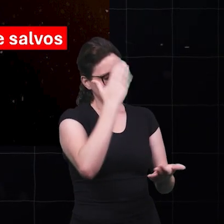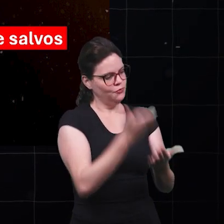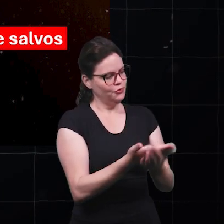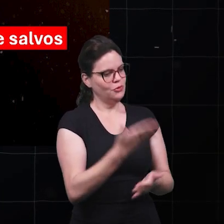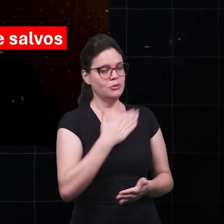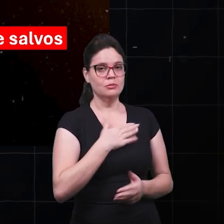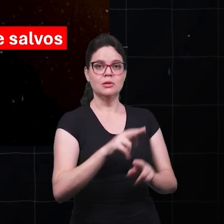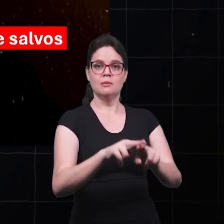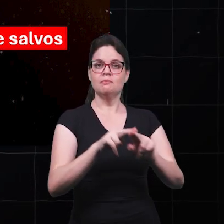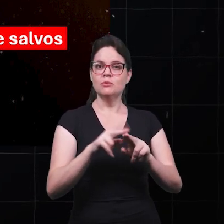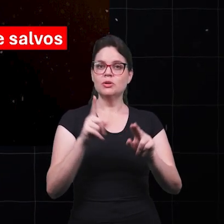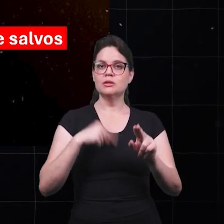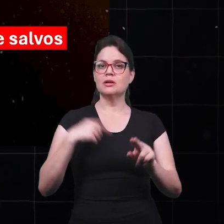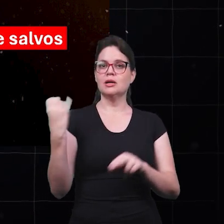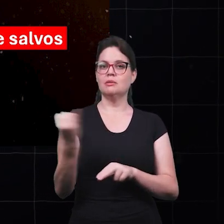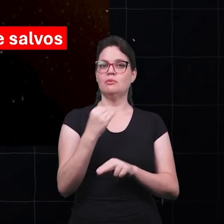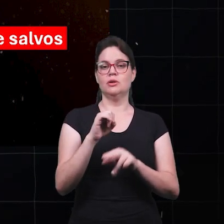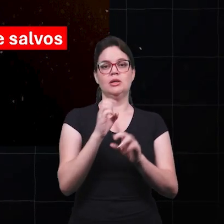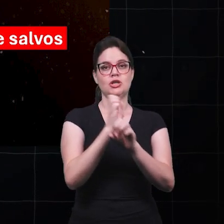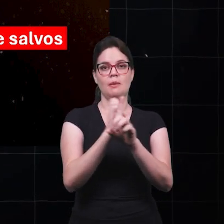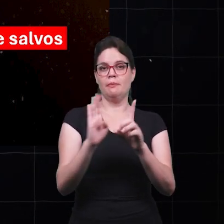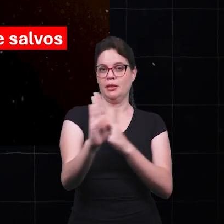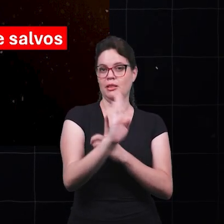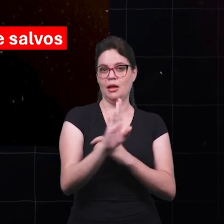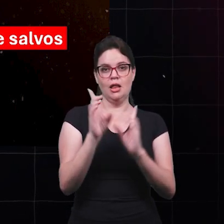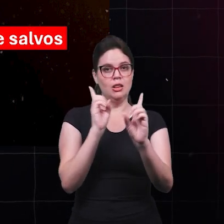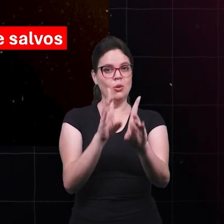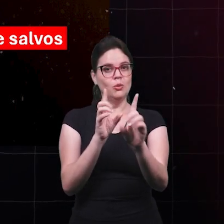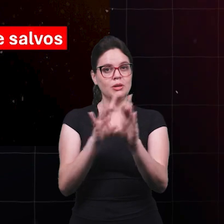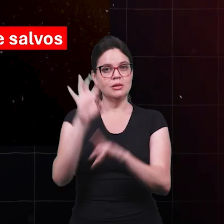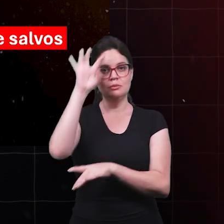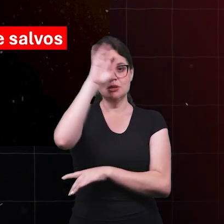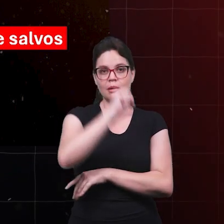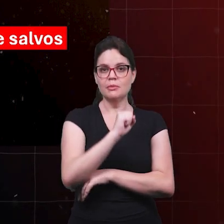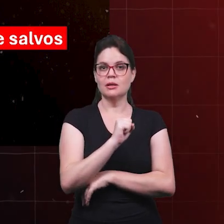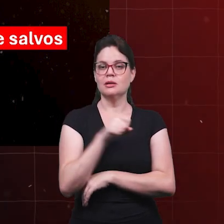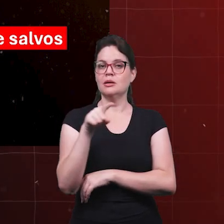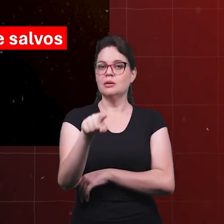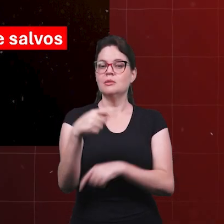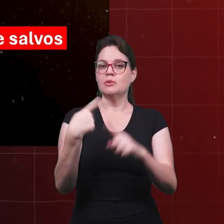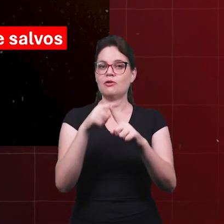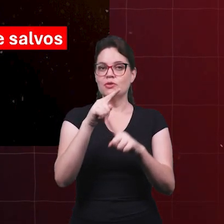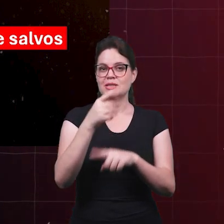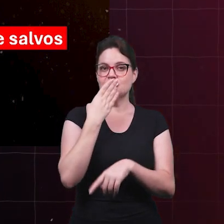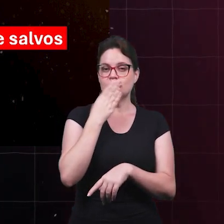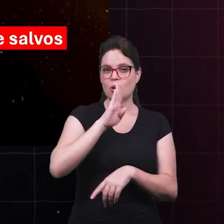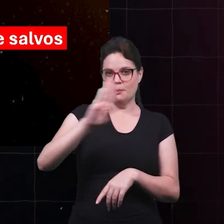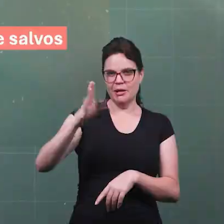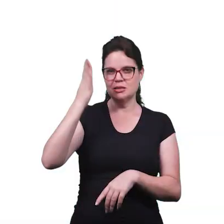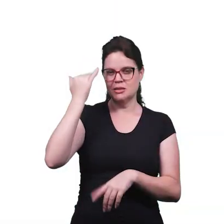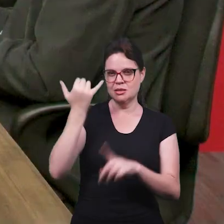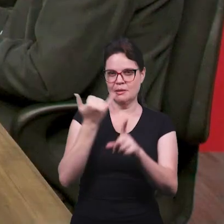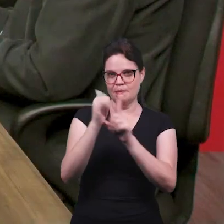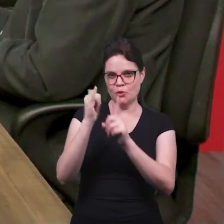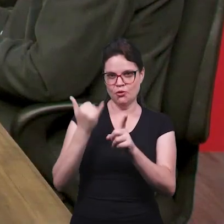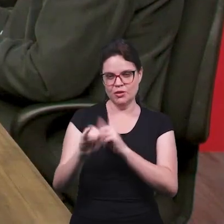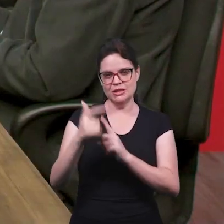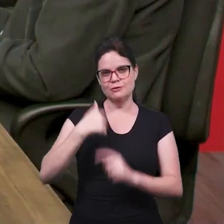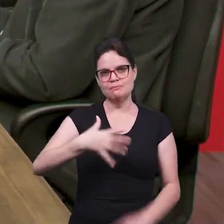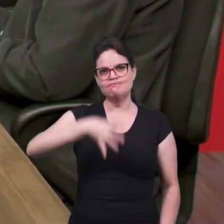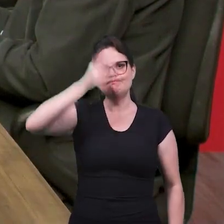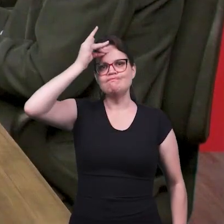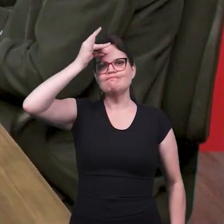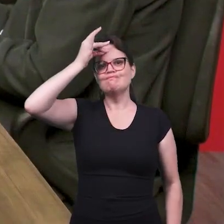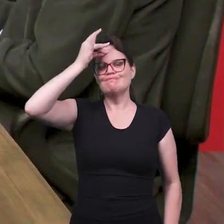revelação, é a doutrina sendo aplicada para esse momento, para que você guarde a palavra, para que você também seja guardado